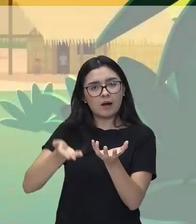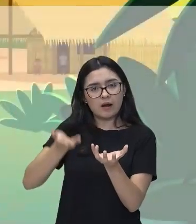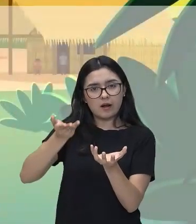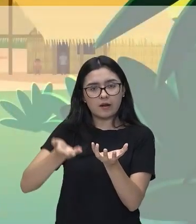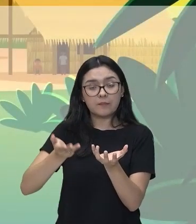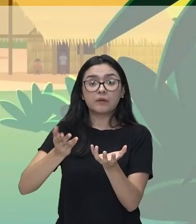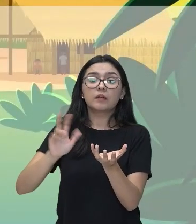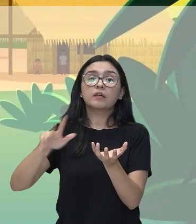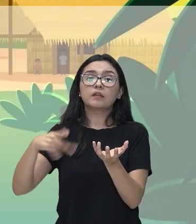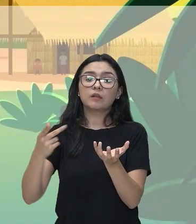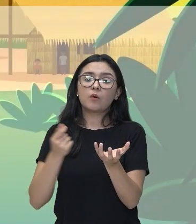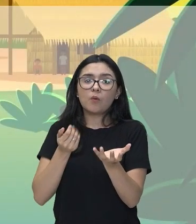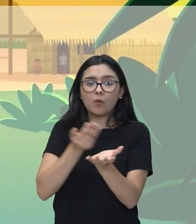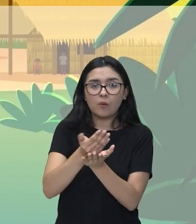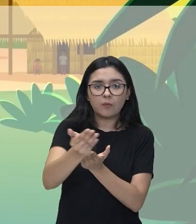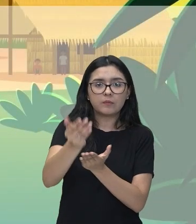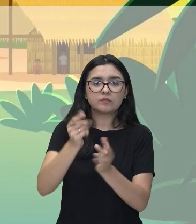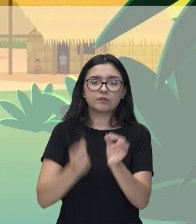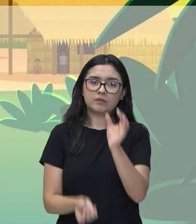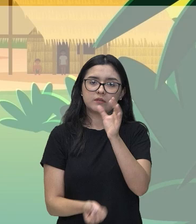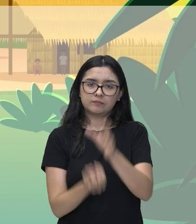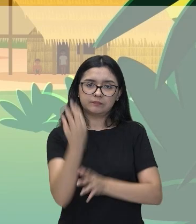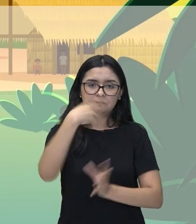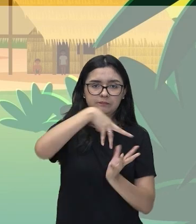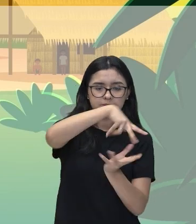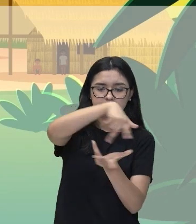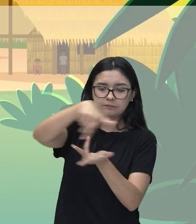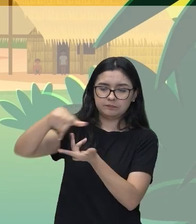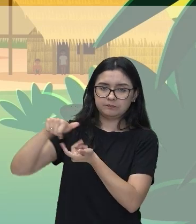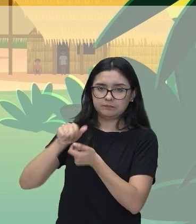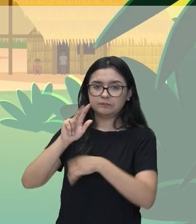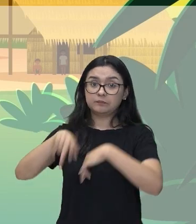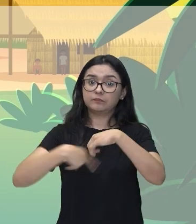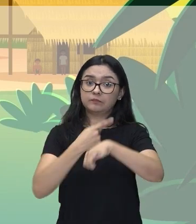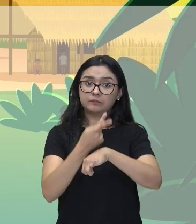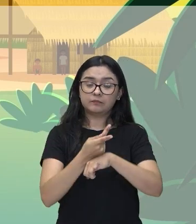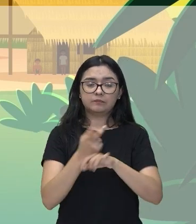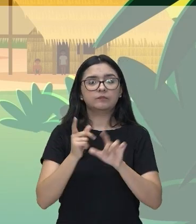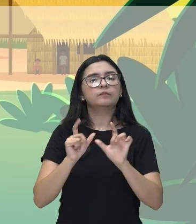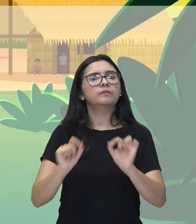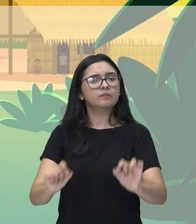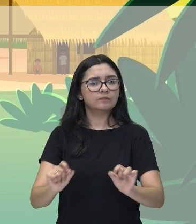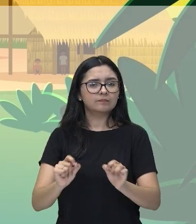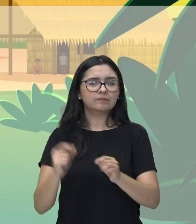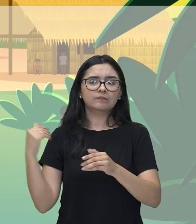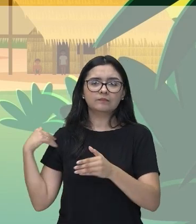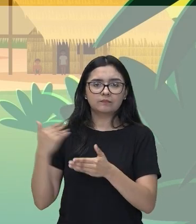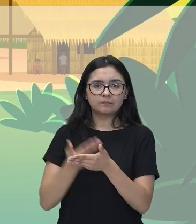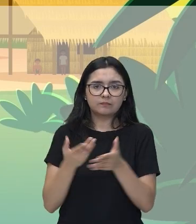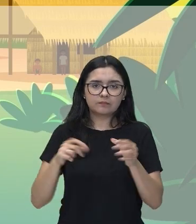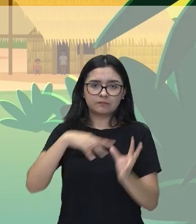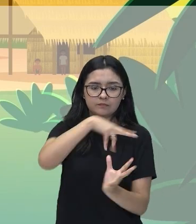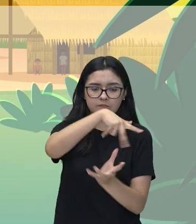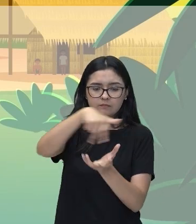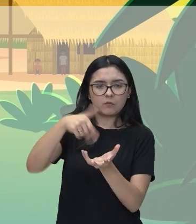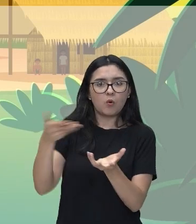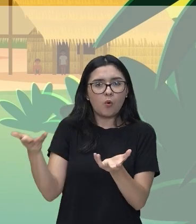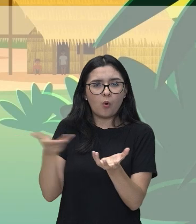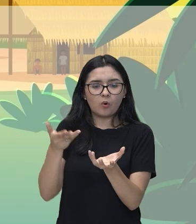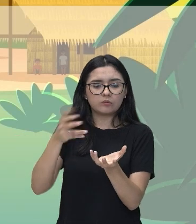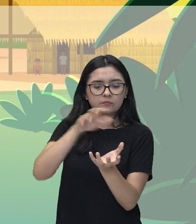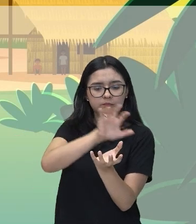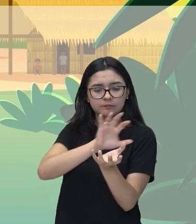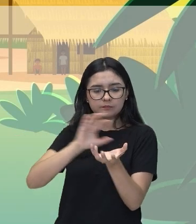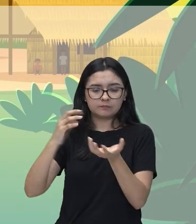Assim, começou a criação do mundo, até que aos poucos se tornasse o que é hoje. O mundo criado